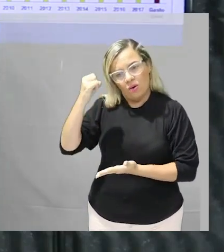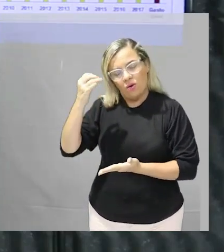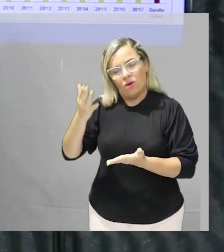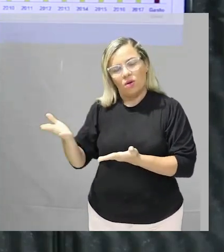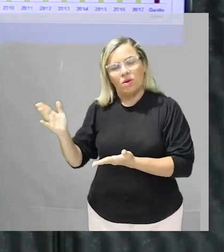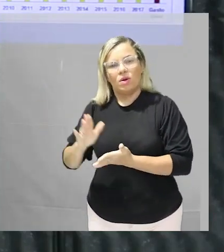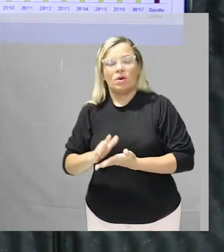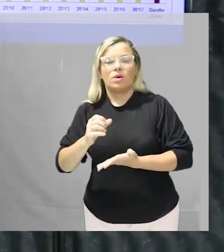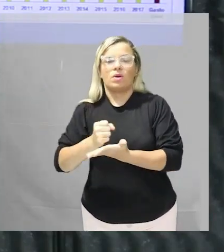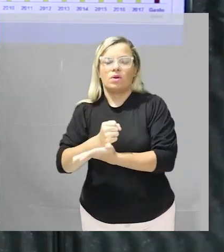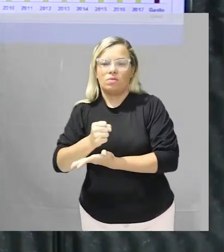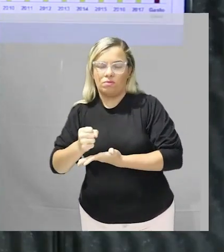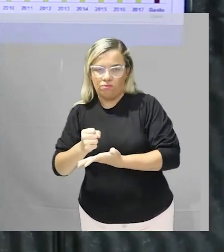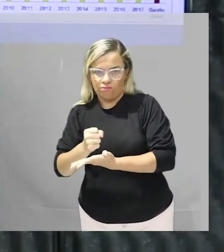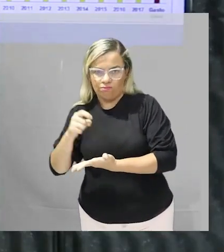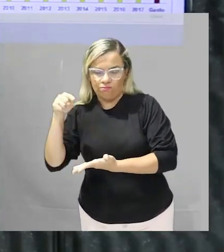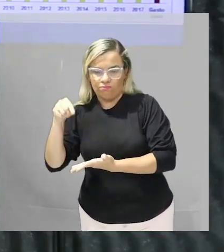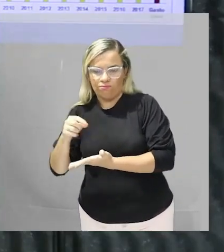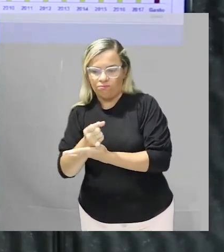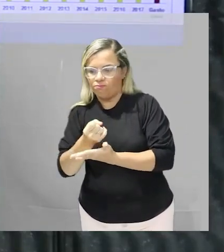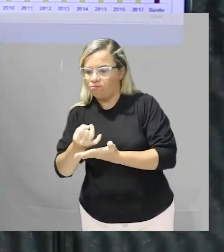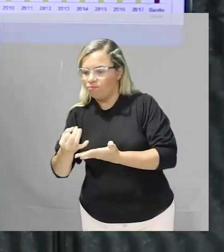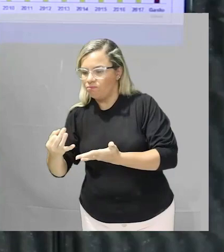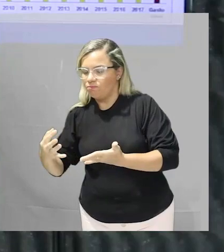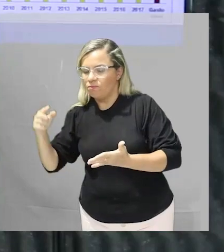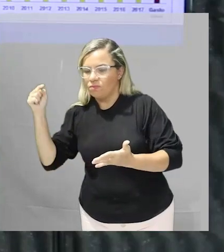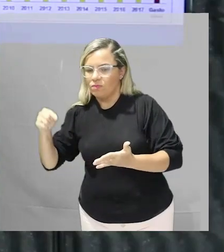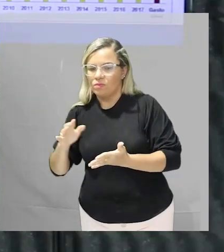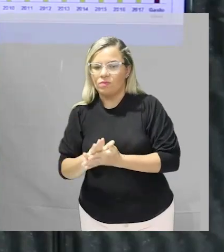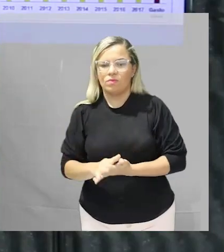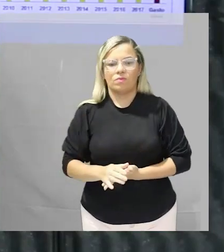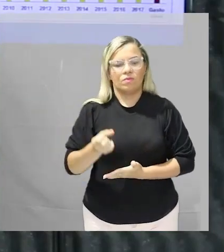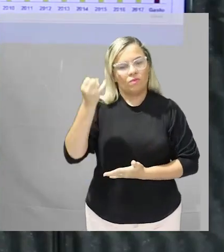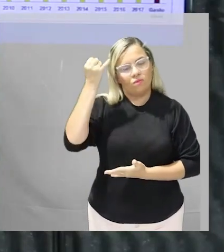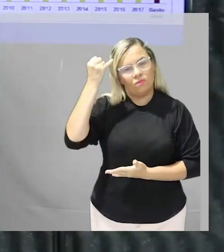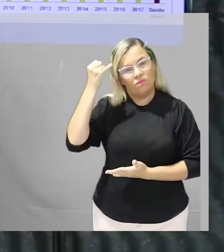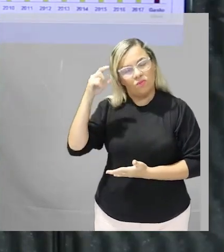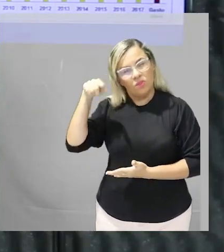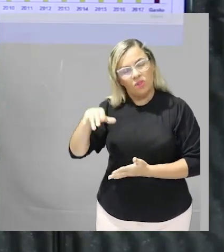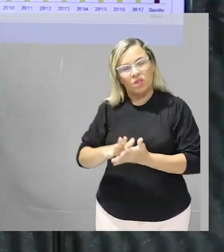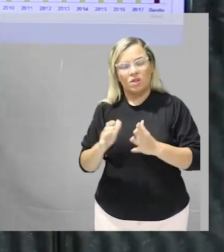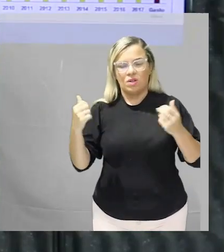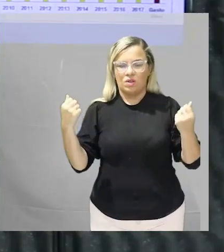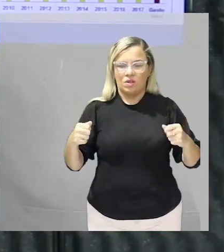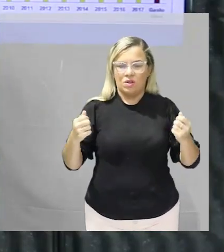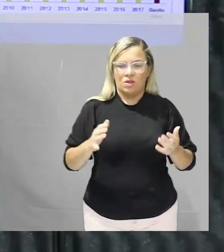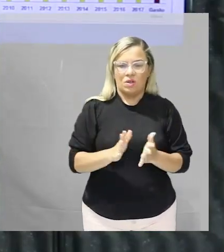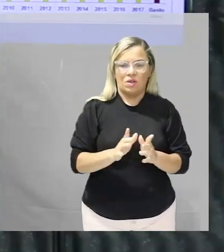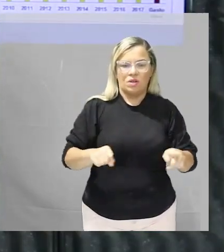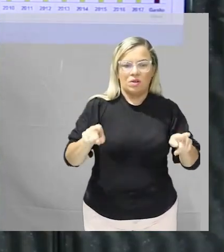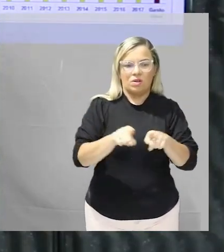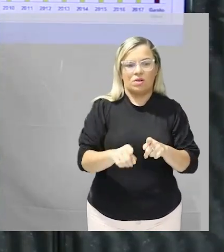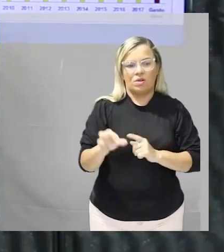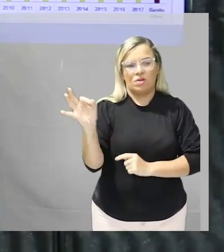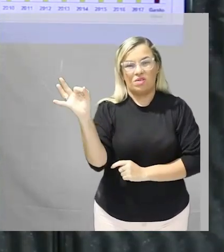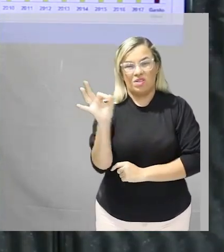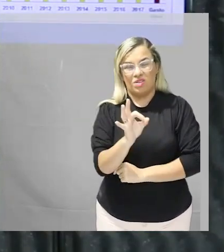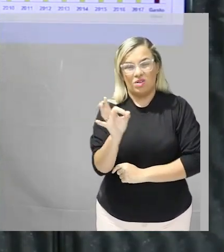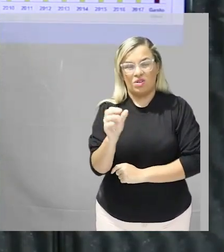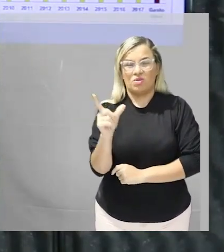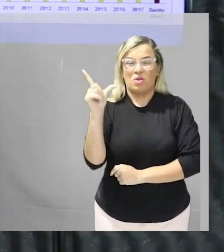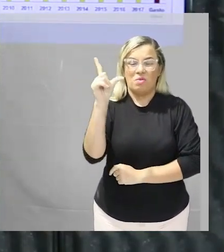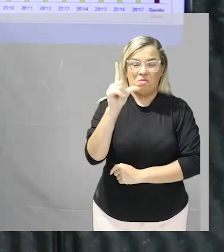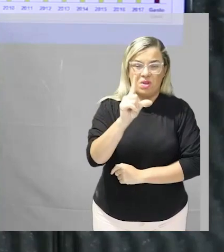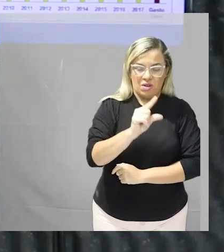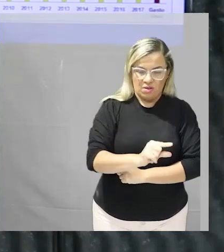com base né nessa quantidade que é ideal e nesse percentual que foi menor que que nós vamos fazer